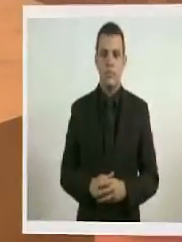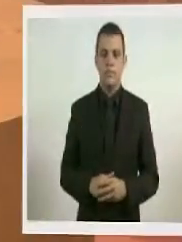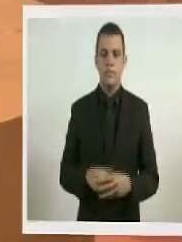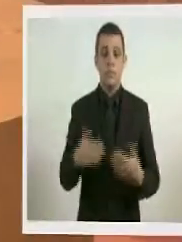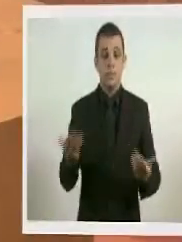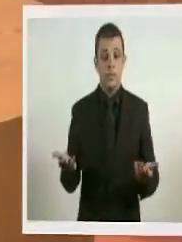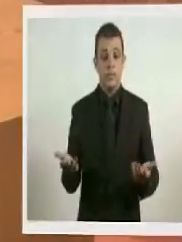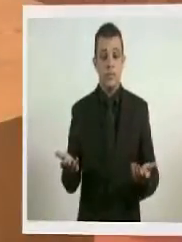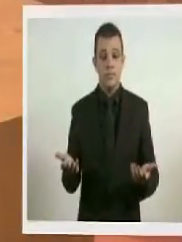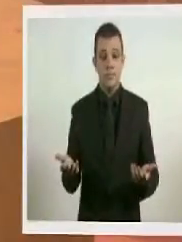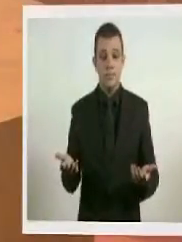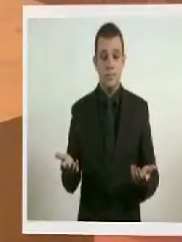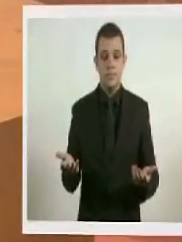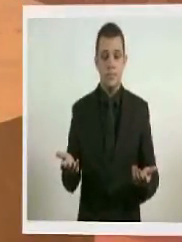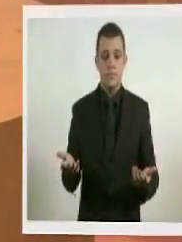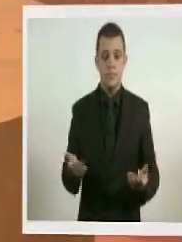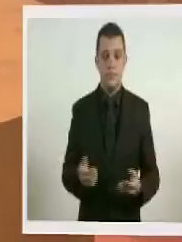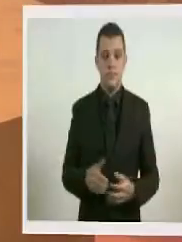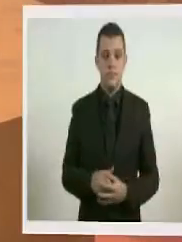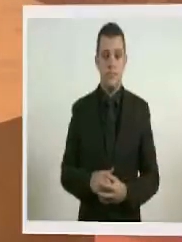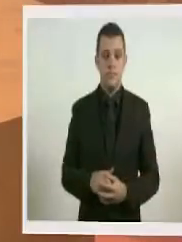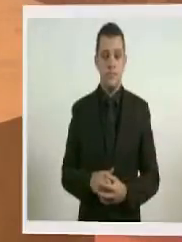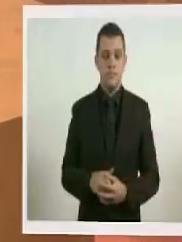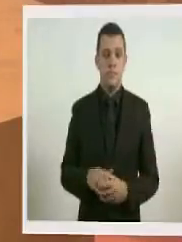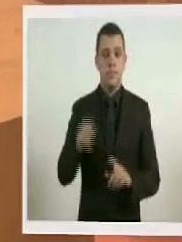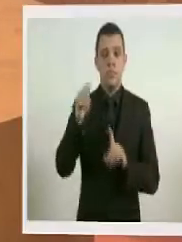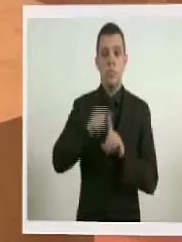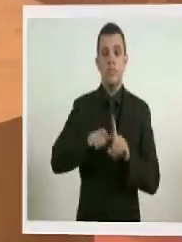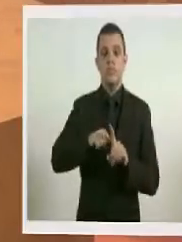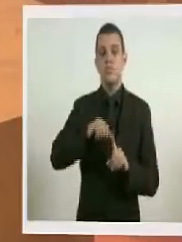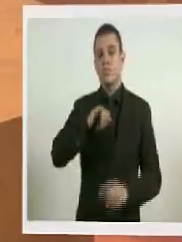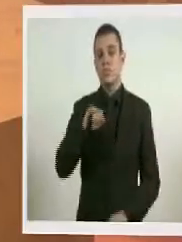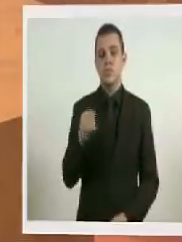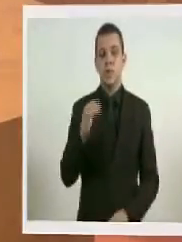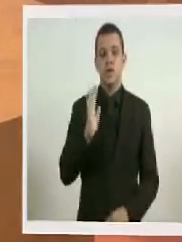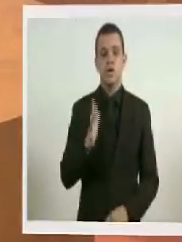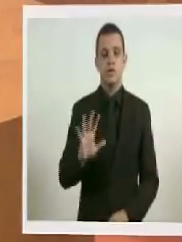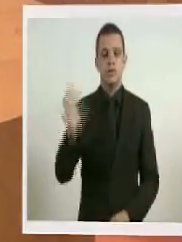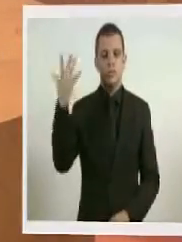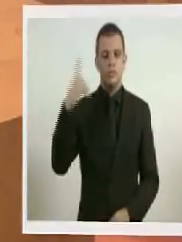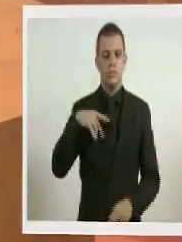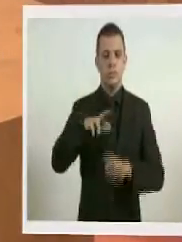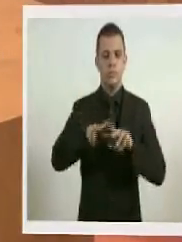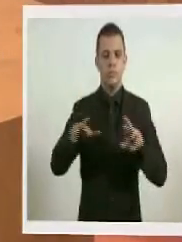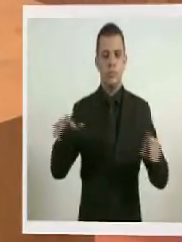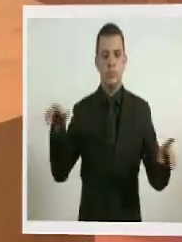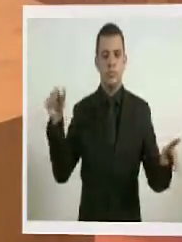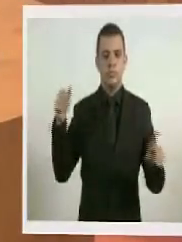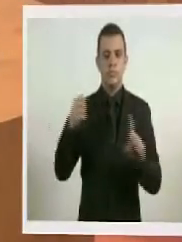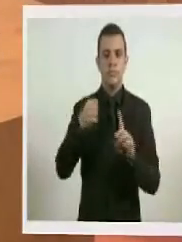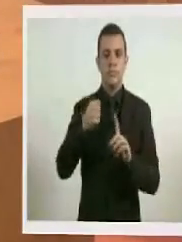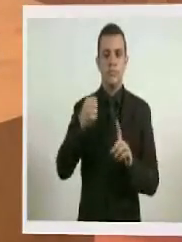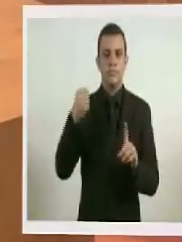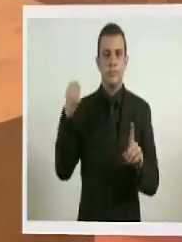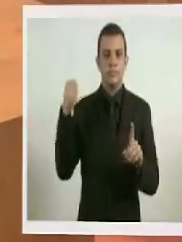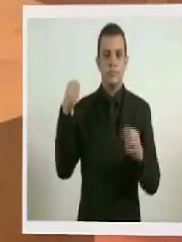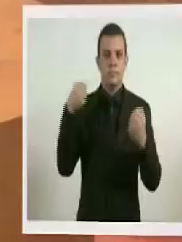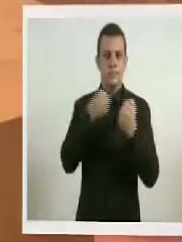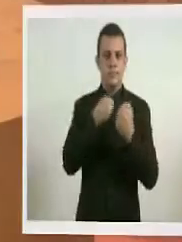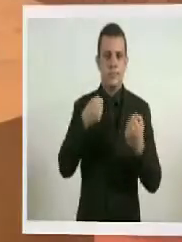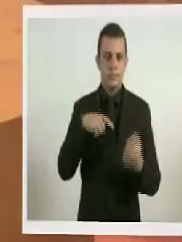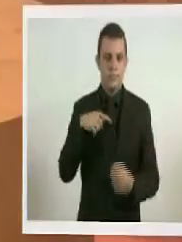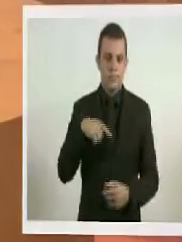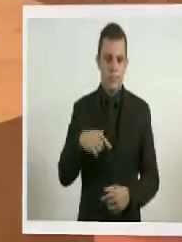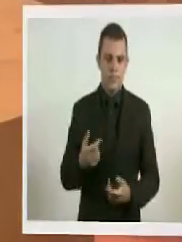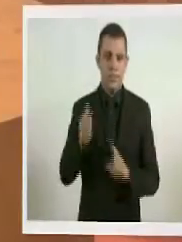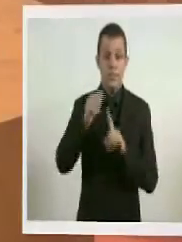Então, no mês de janeiro já houve vários acidentes. Mês de fevereiro, da mesma forma.